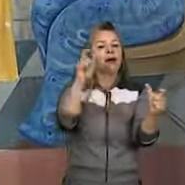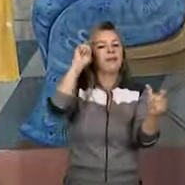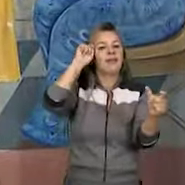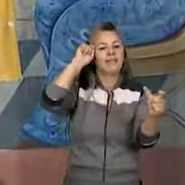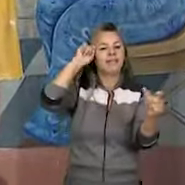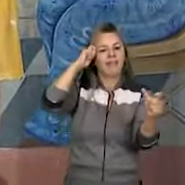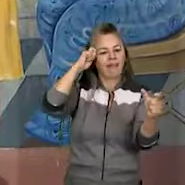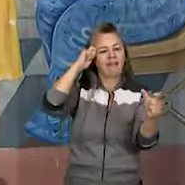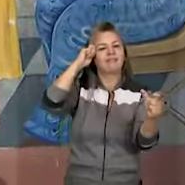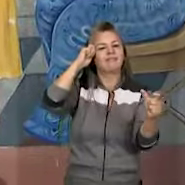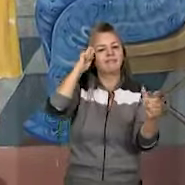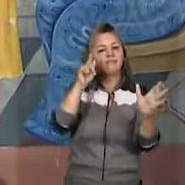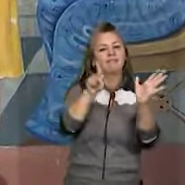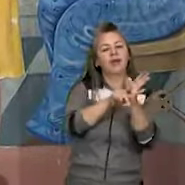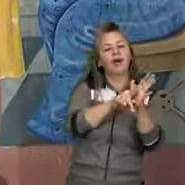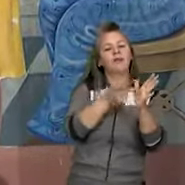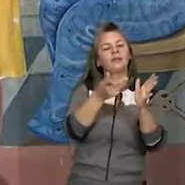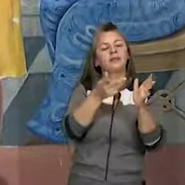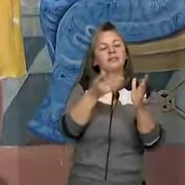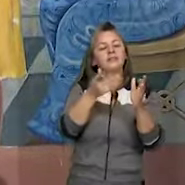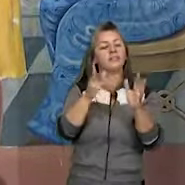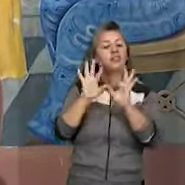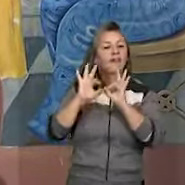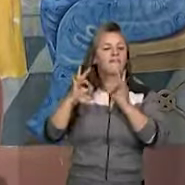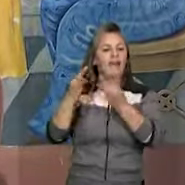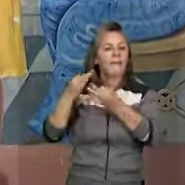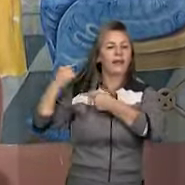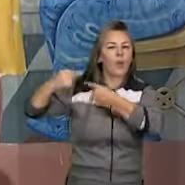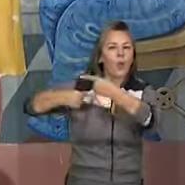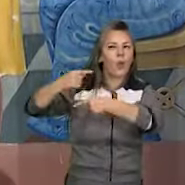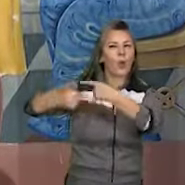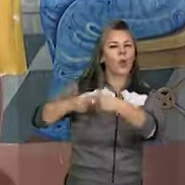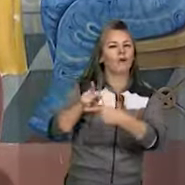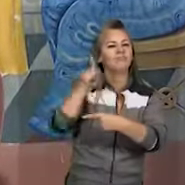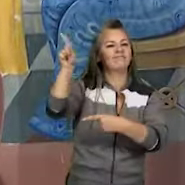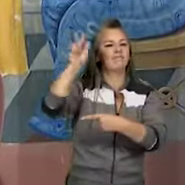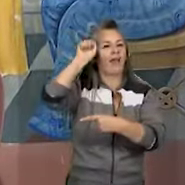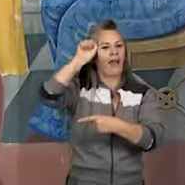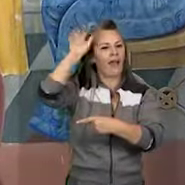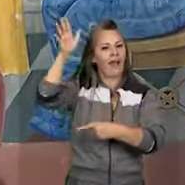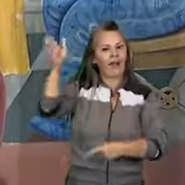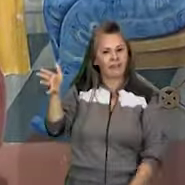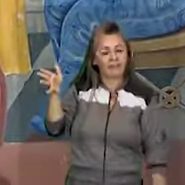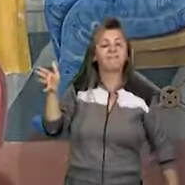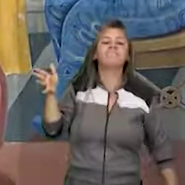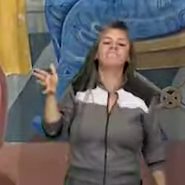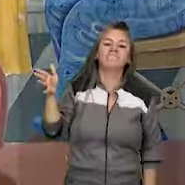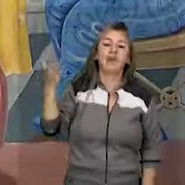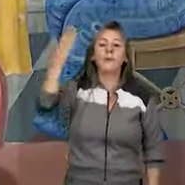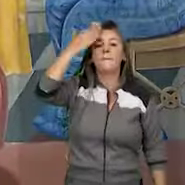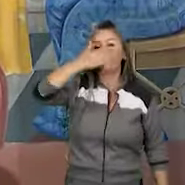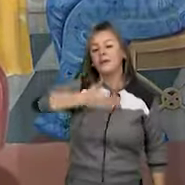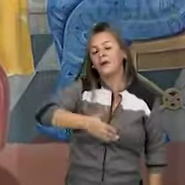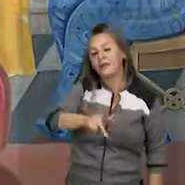negra, afrodescendente, né, parda, ou seja, isso também, né, representa o nosso processo